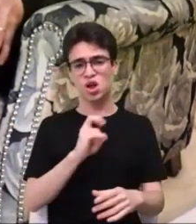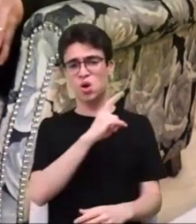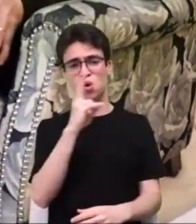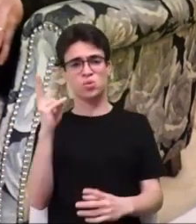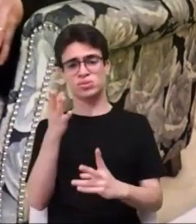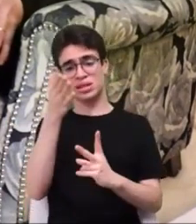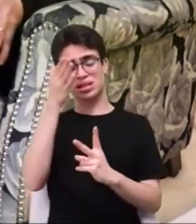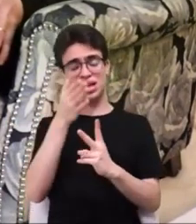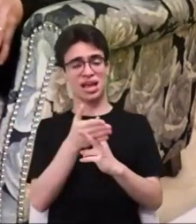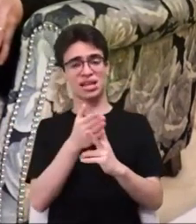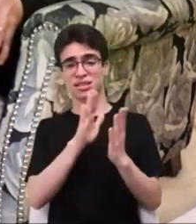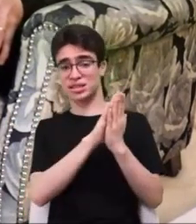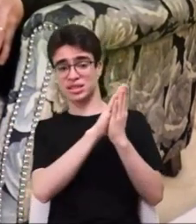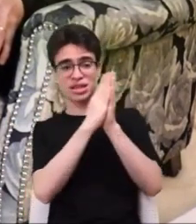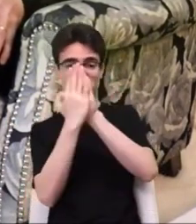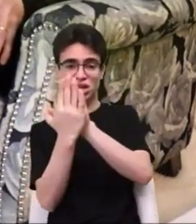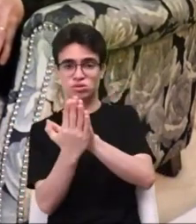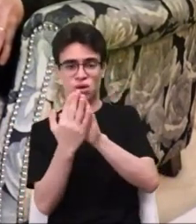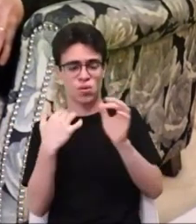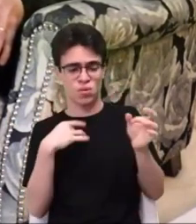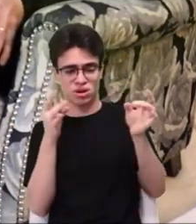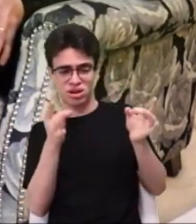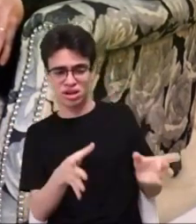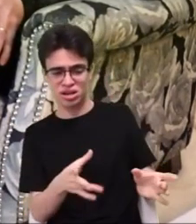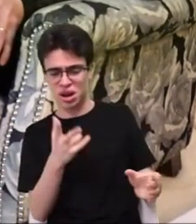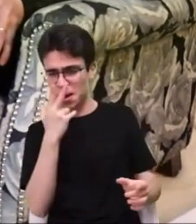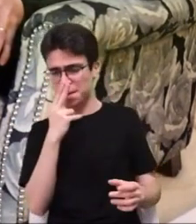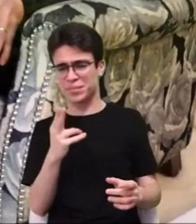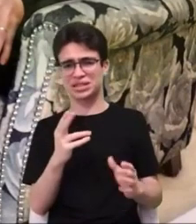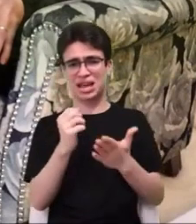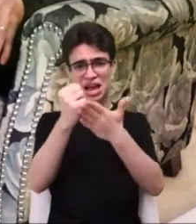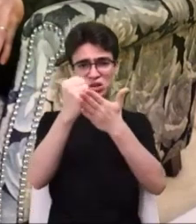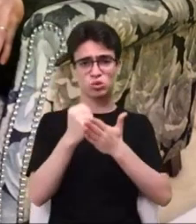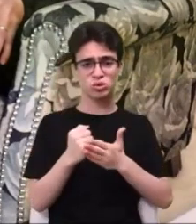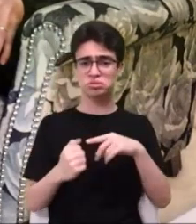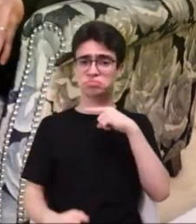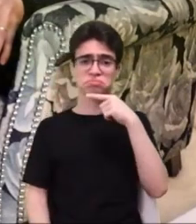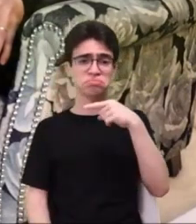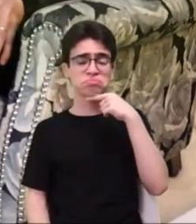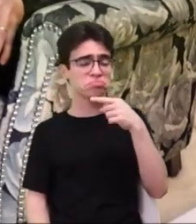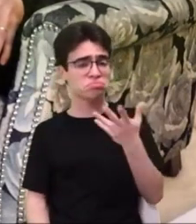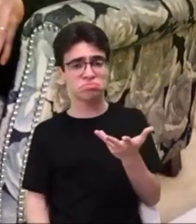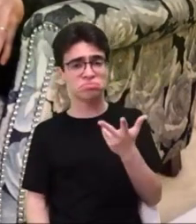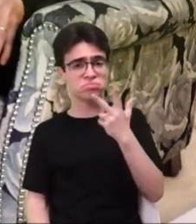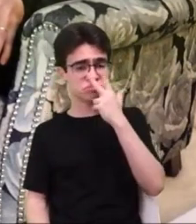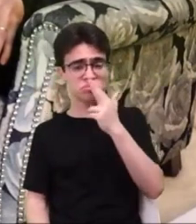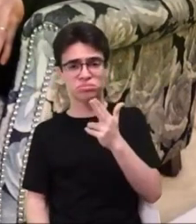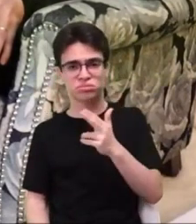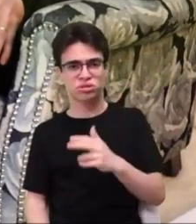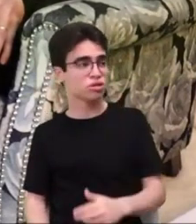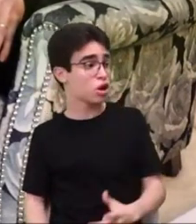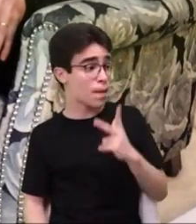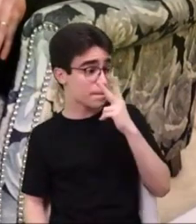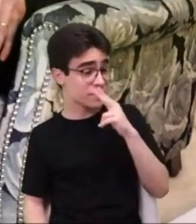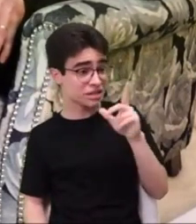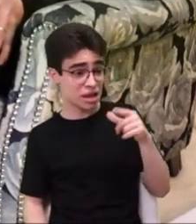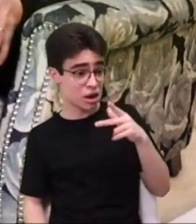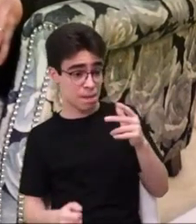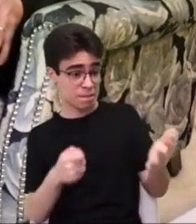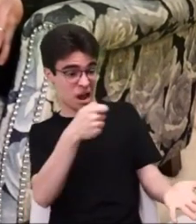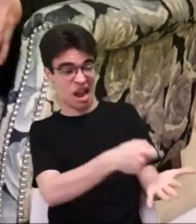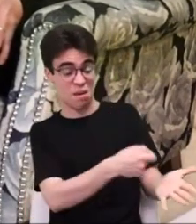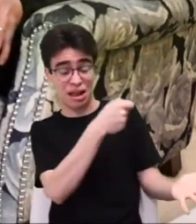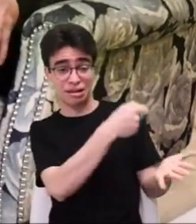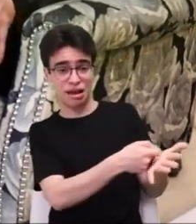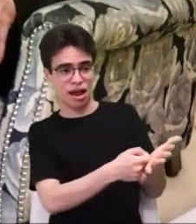transexualidade, elas não estão encontrando facilmente ajuda. Porque é como se elas não existissem. Quase criminalizado